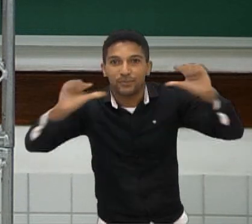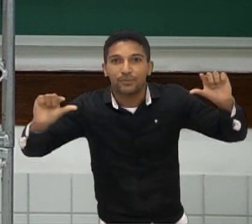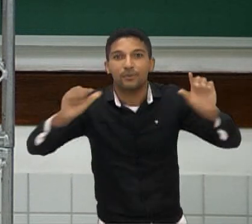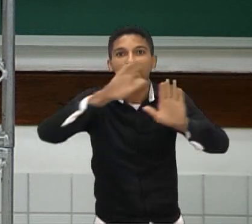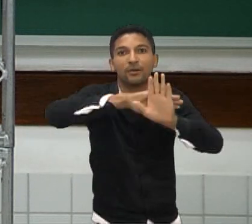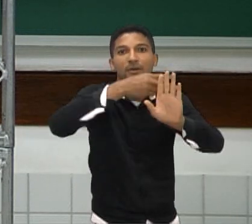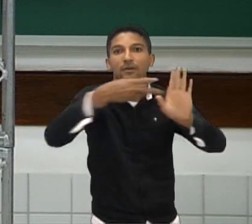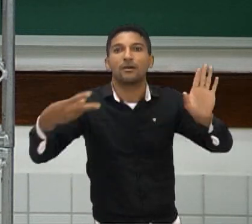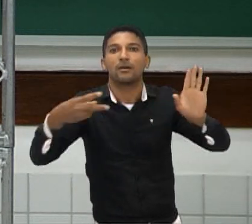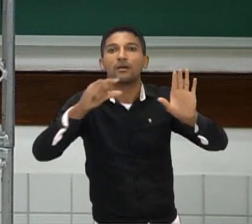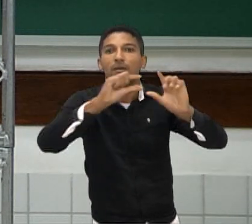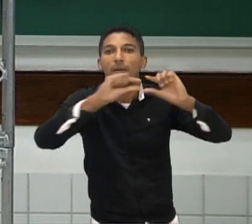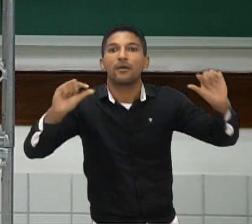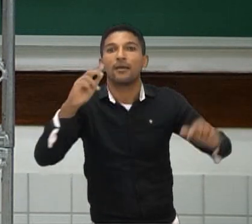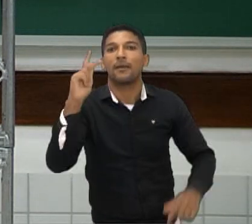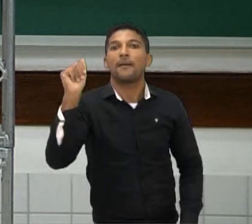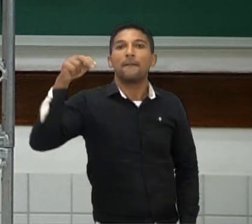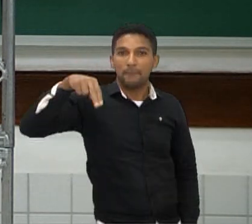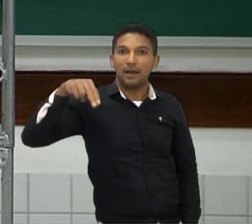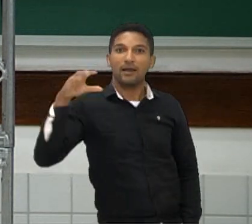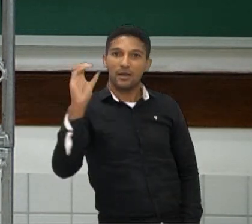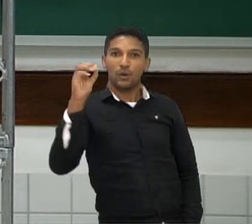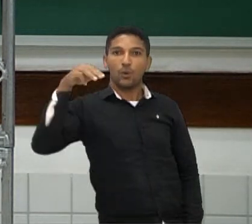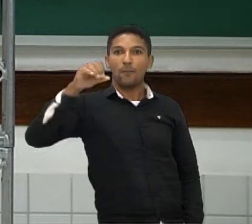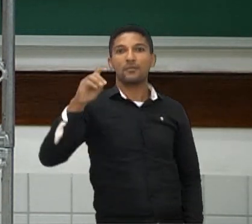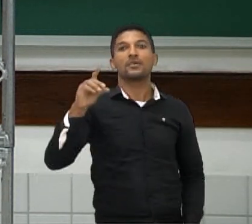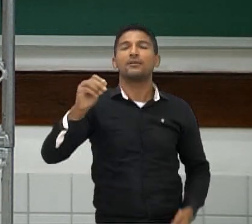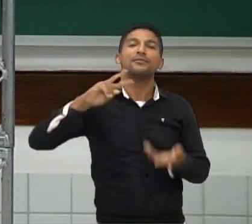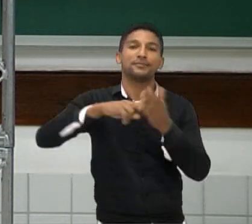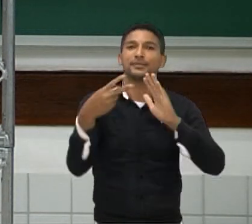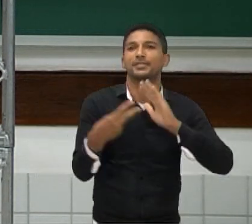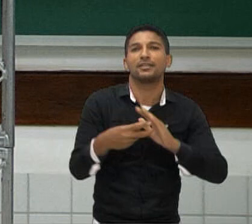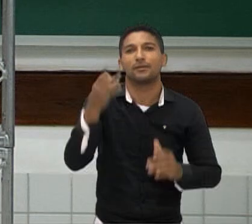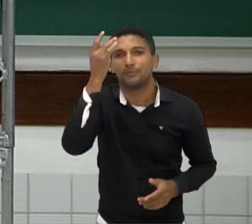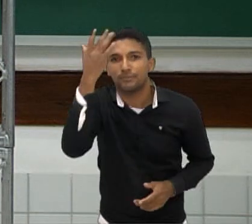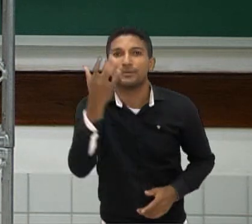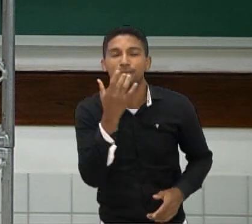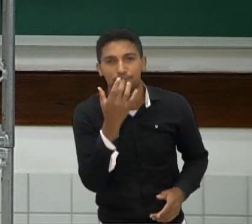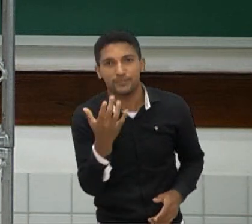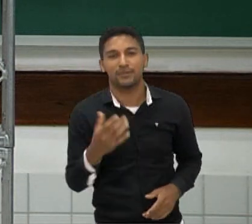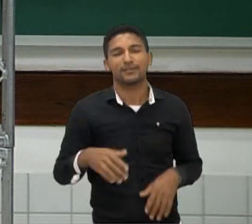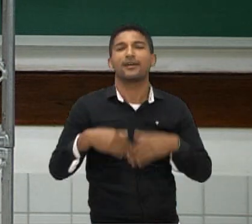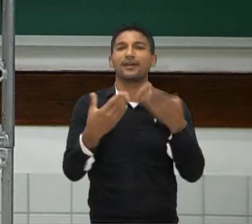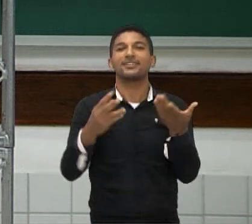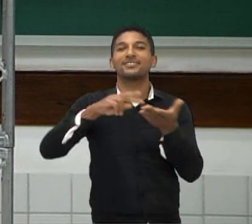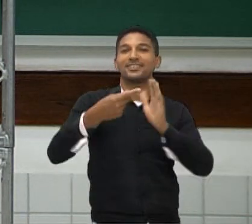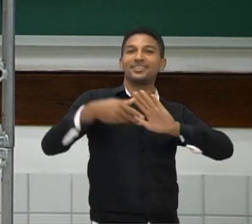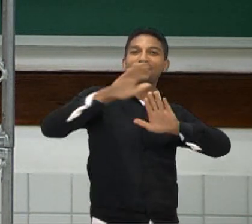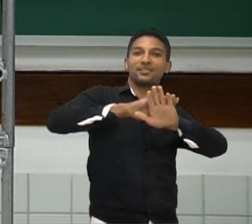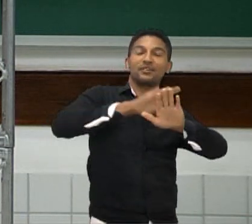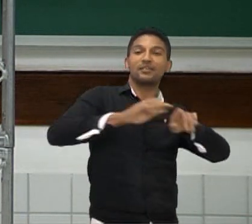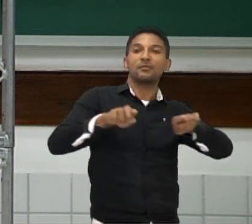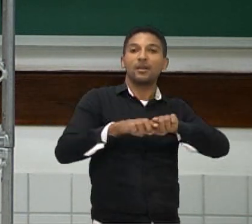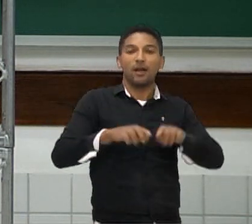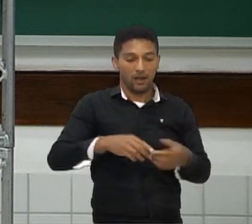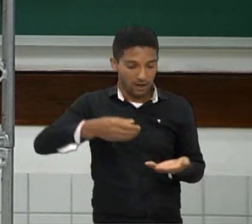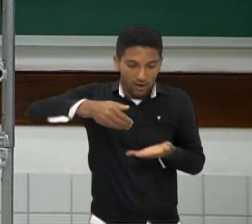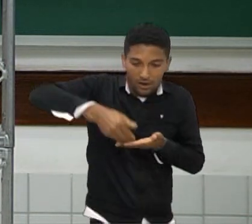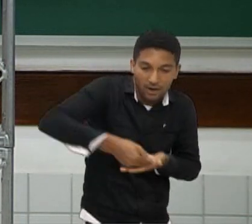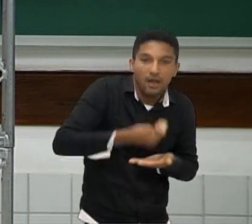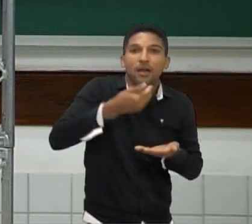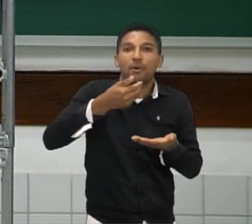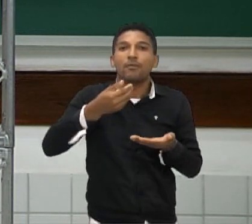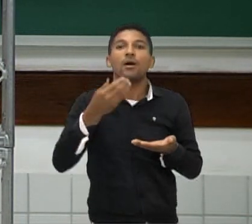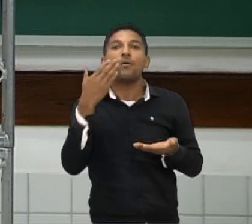é pan comido? É uma coisa tranquila, uma coisa fácil. É o mesmo que dizer mamão com açúcar.